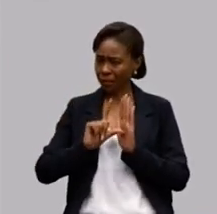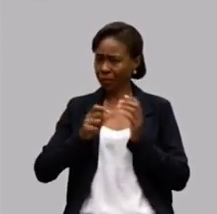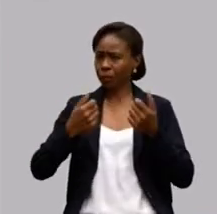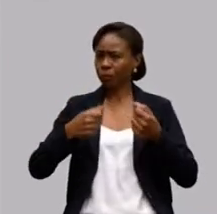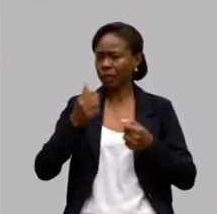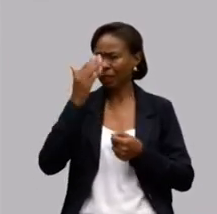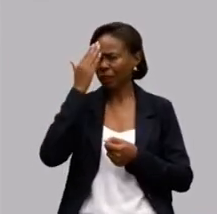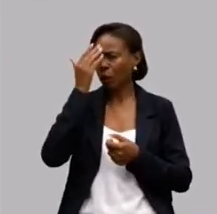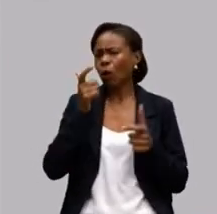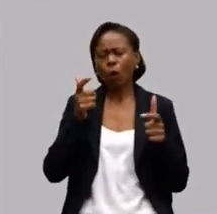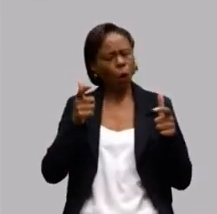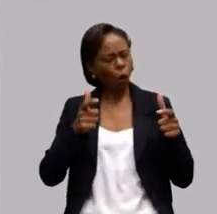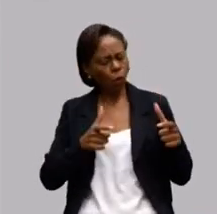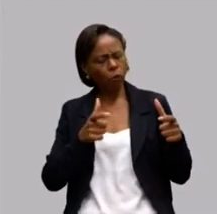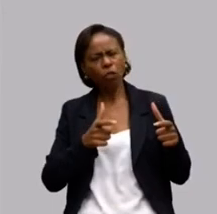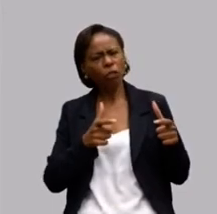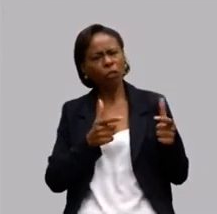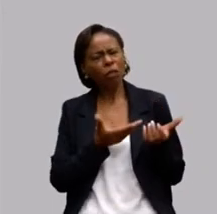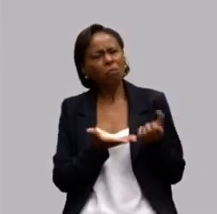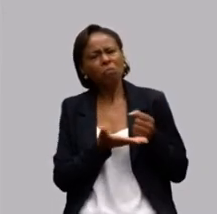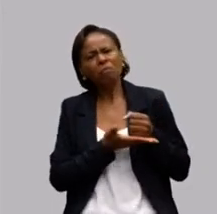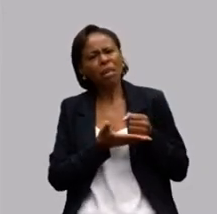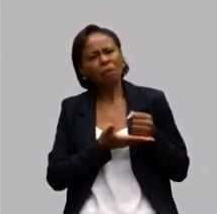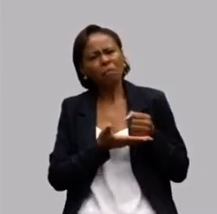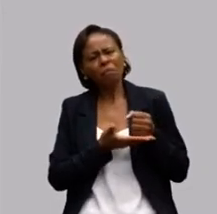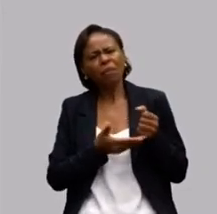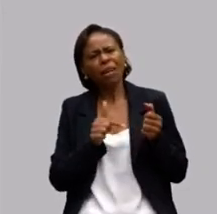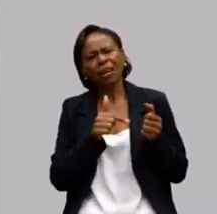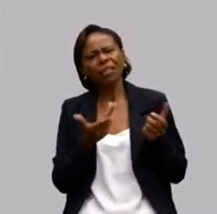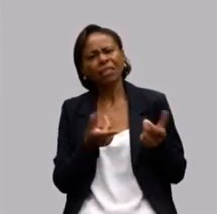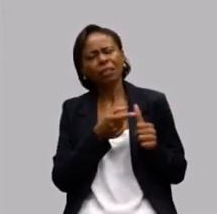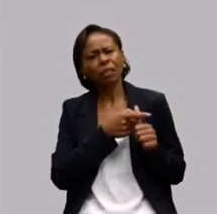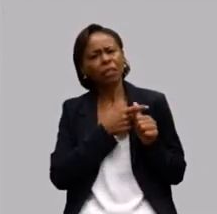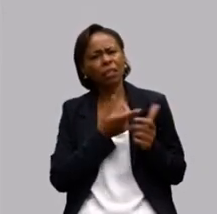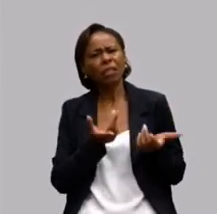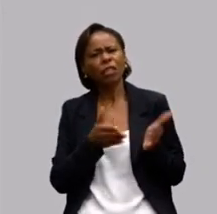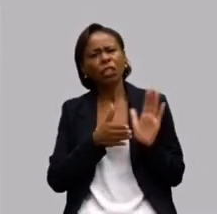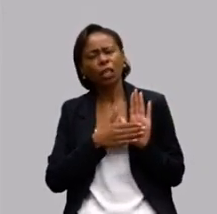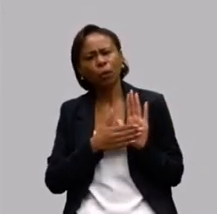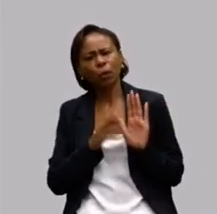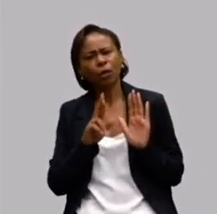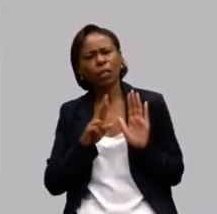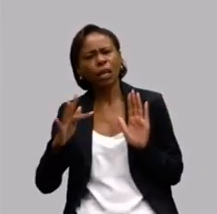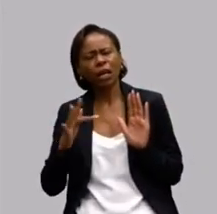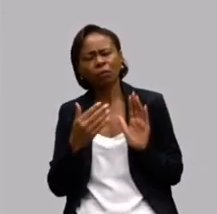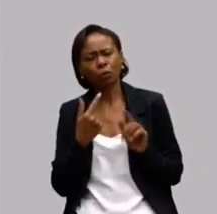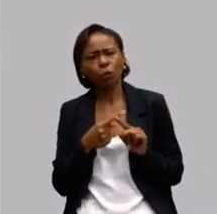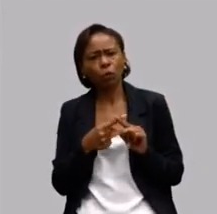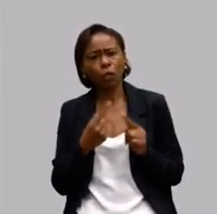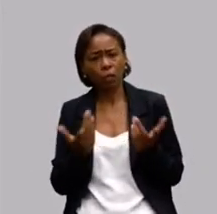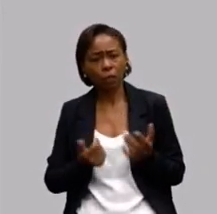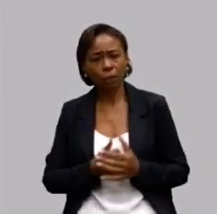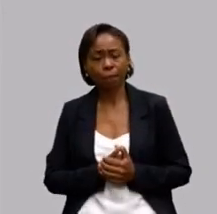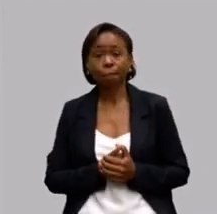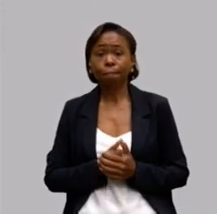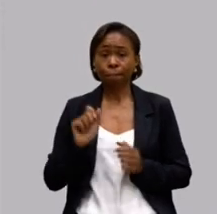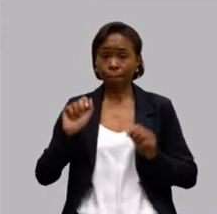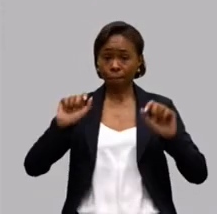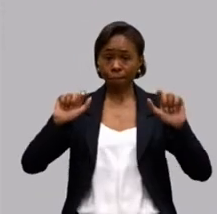nascedouro disso. De onde vem? Por que se chegou ao regime de recuperação fiscal? Esse quadro que está